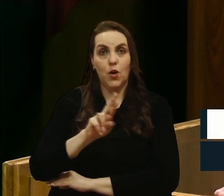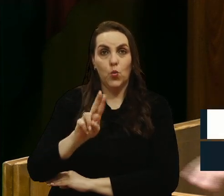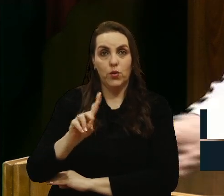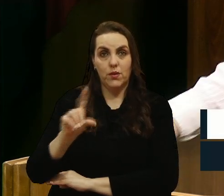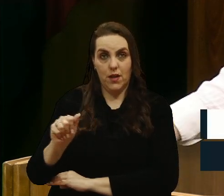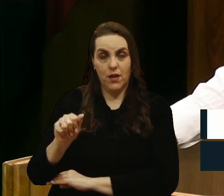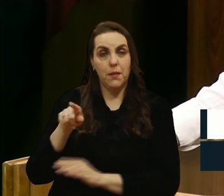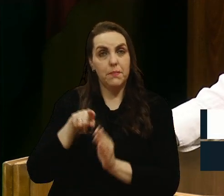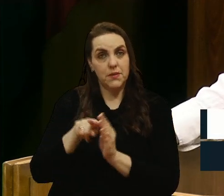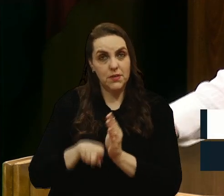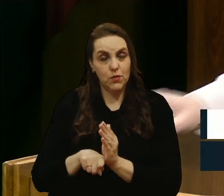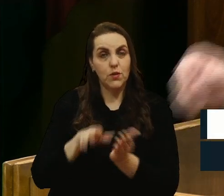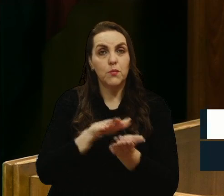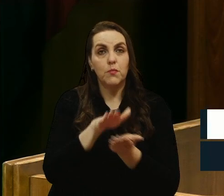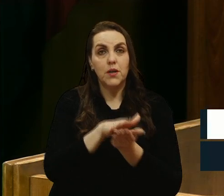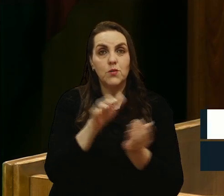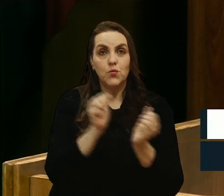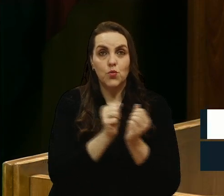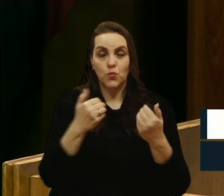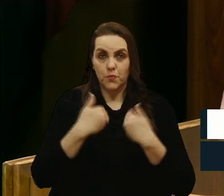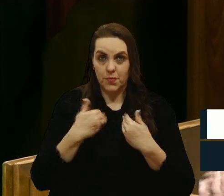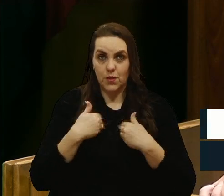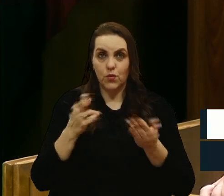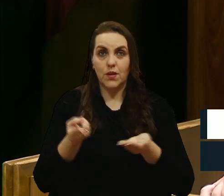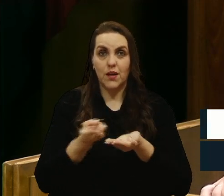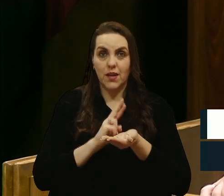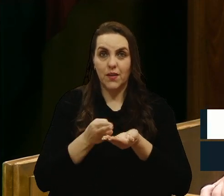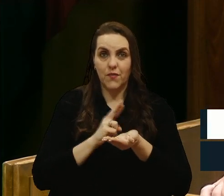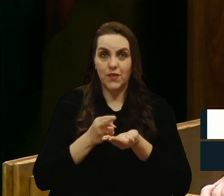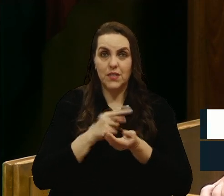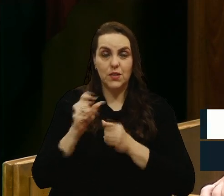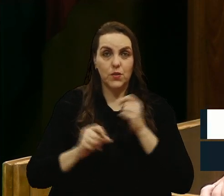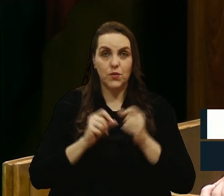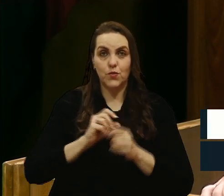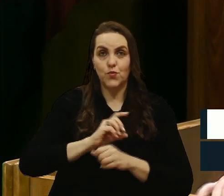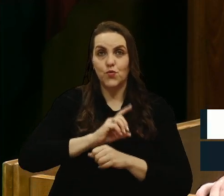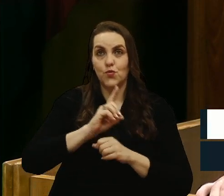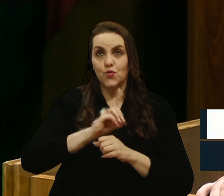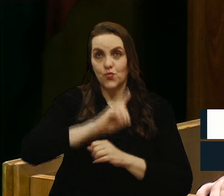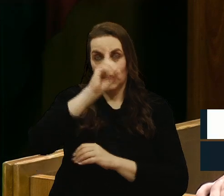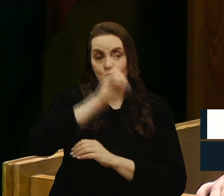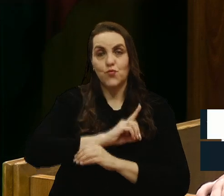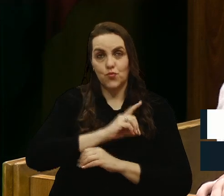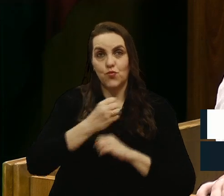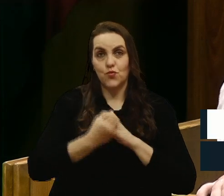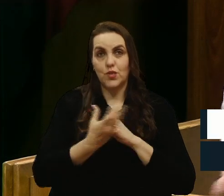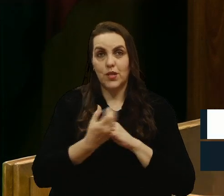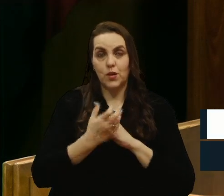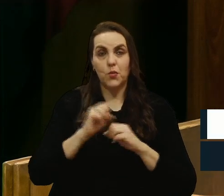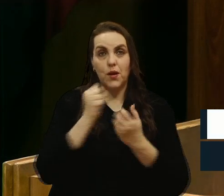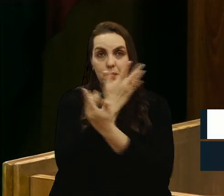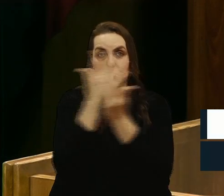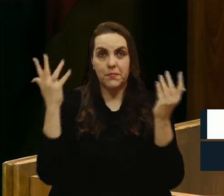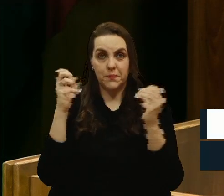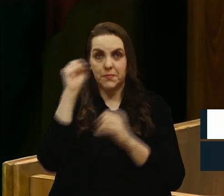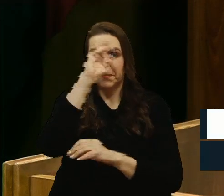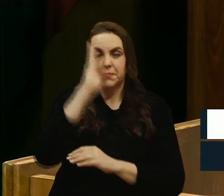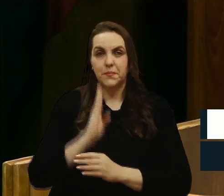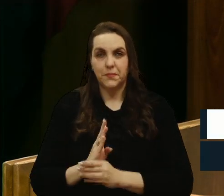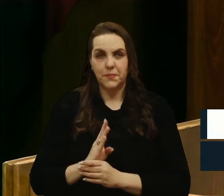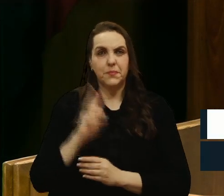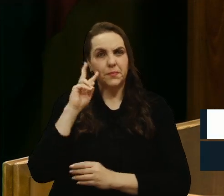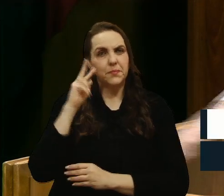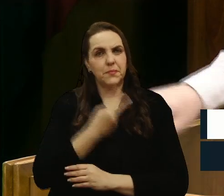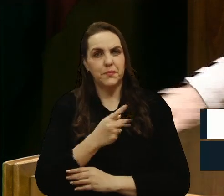publicou comigo, até mesmo na revista sobre direito ambiental nacional, uma das mais reconhecidas,